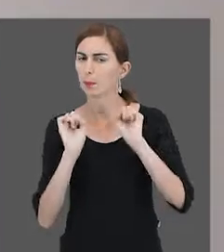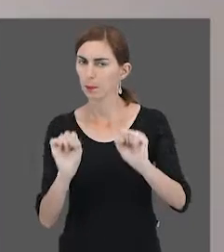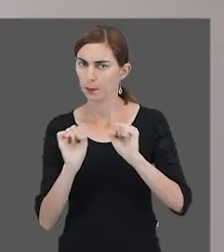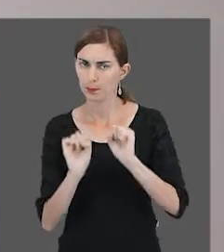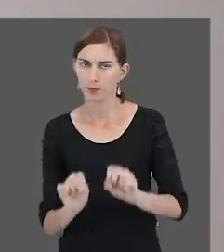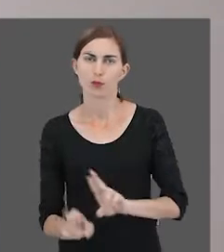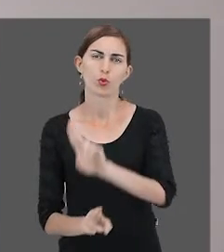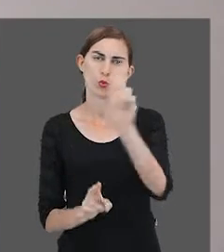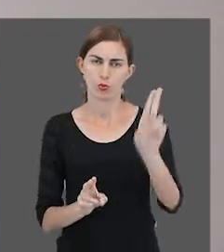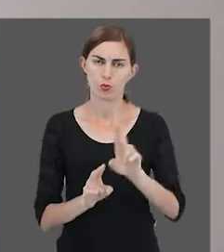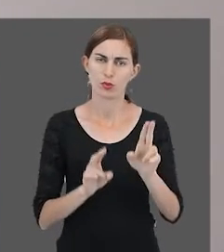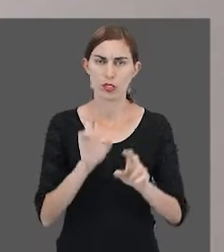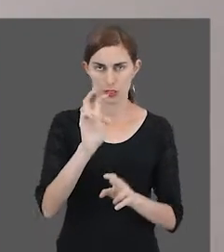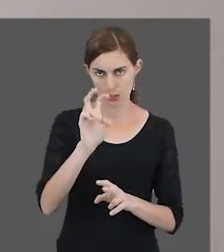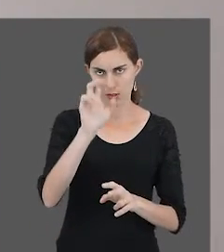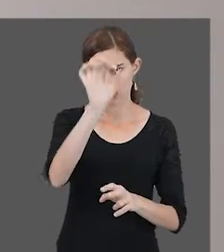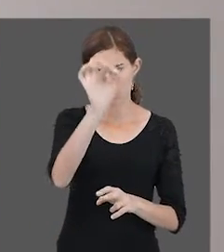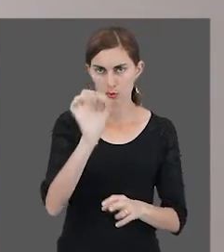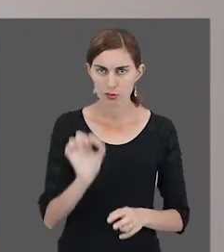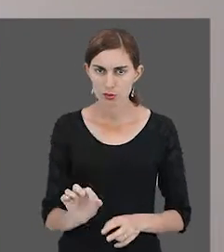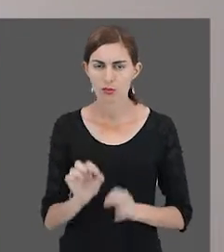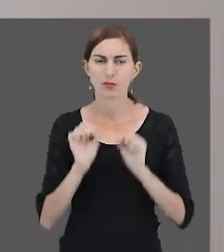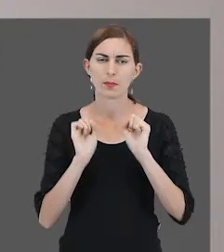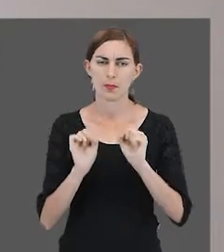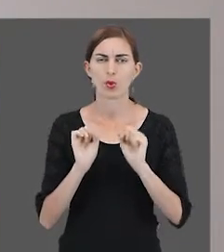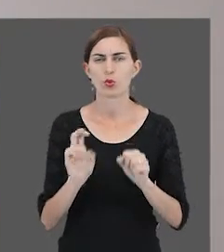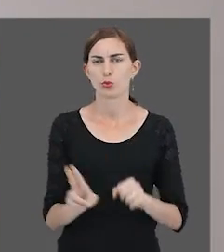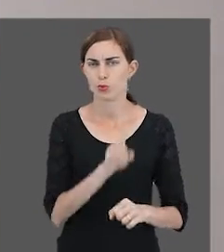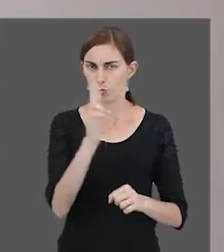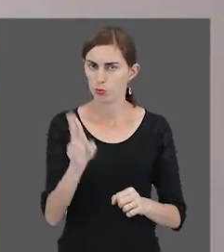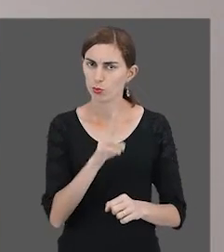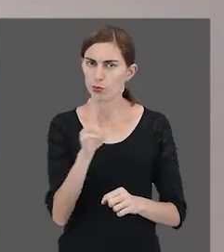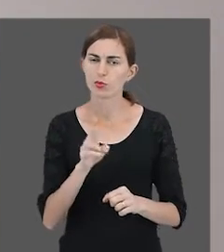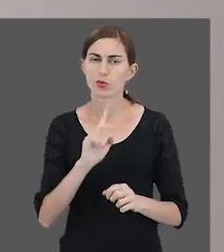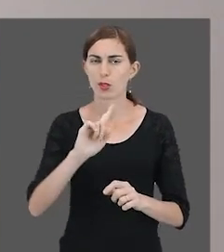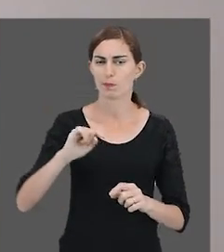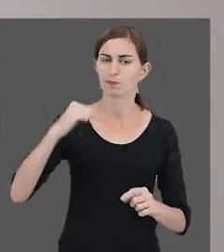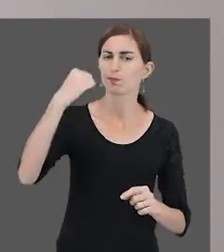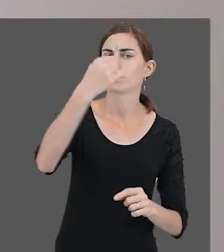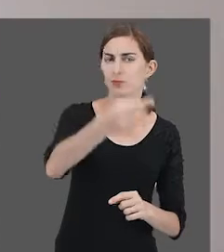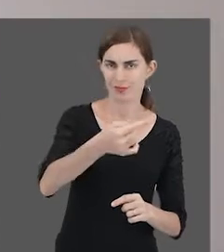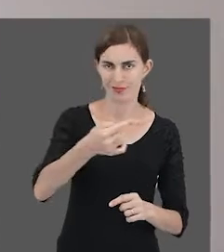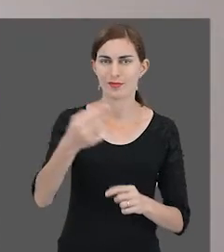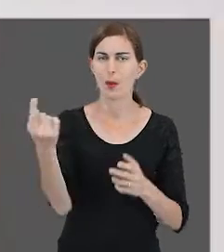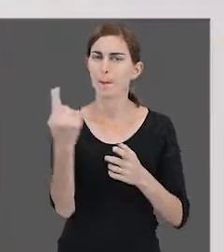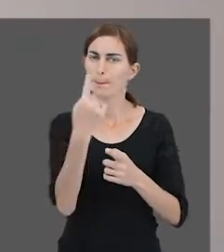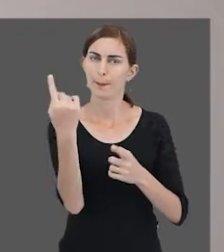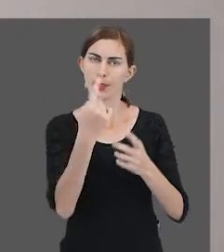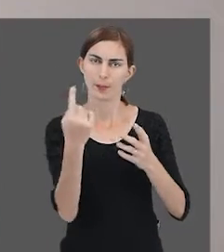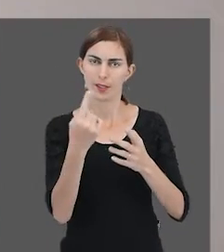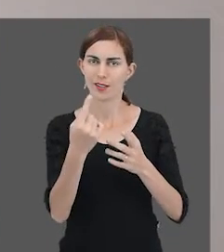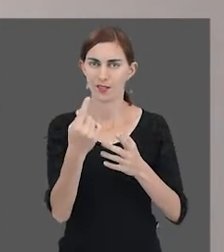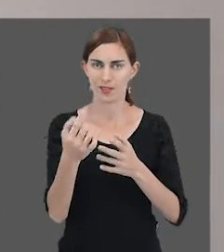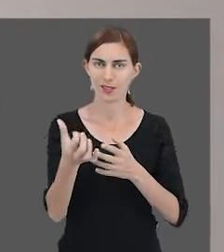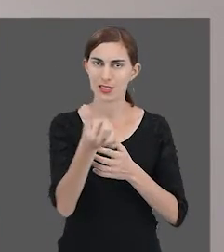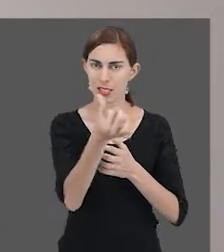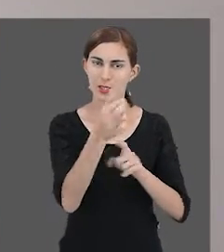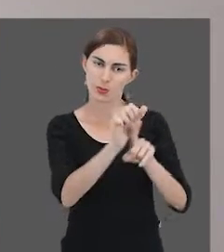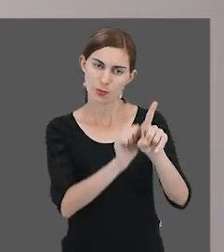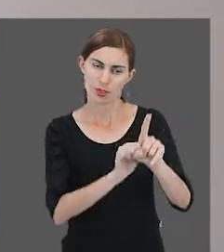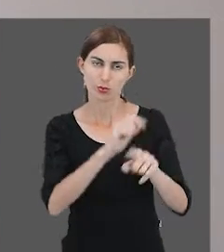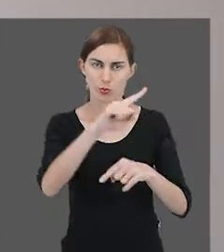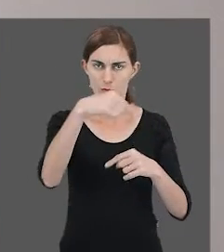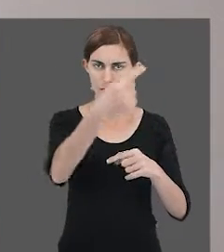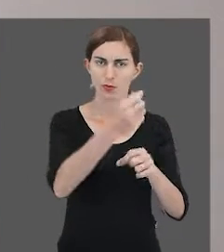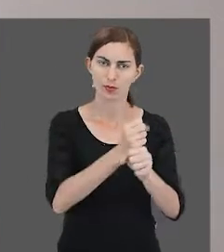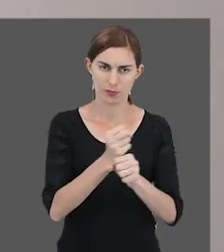eles podem ser executados, somente 5% podem ser executados no exercício subsequente, no primeiro trimestre. Por último, a gente vai